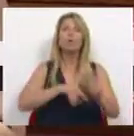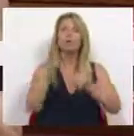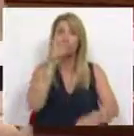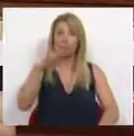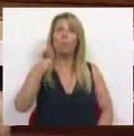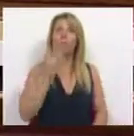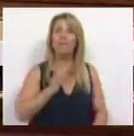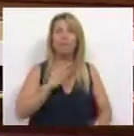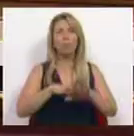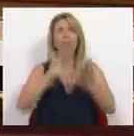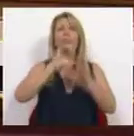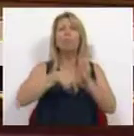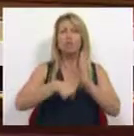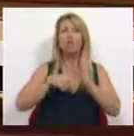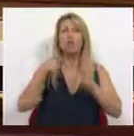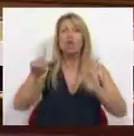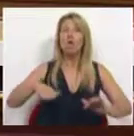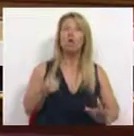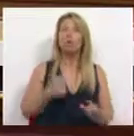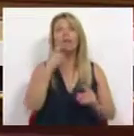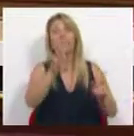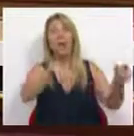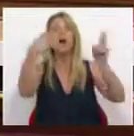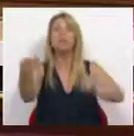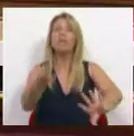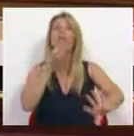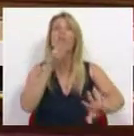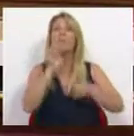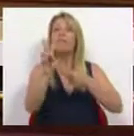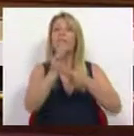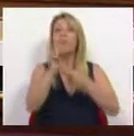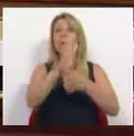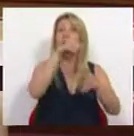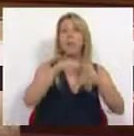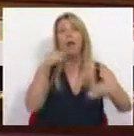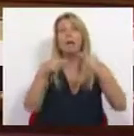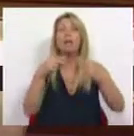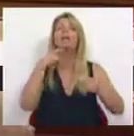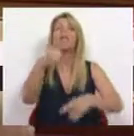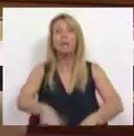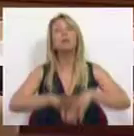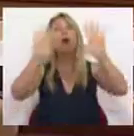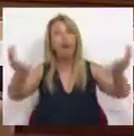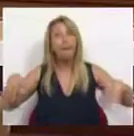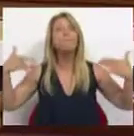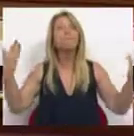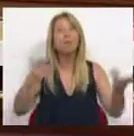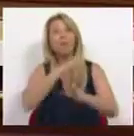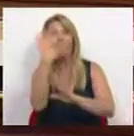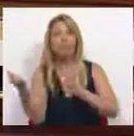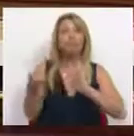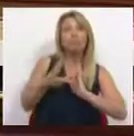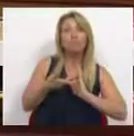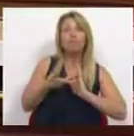sobre a alternativa das emendas vegetarianas nas cantinas, dizia assim, muito provavelmente introduzir mais essa emenda leva a mais desperdício